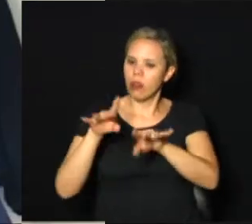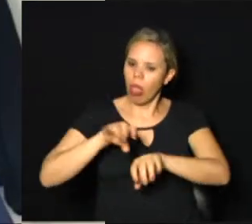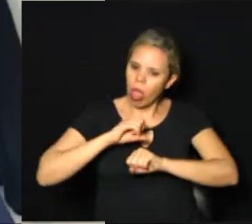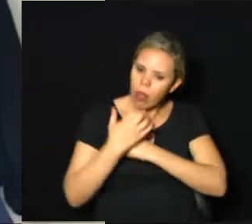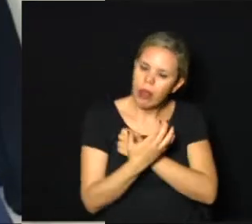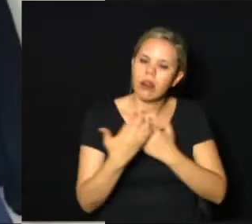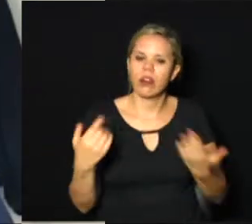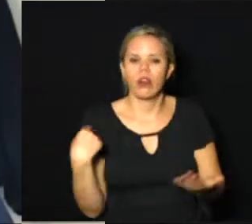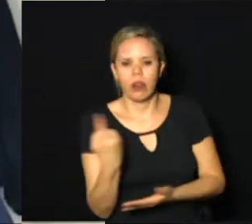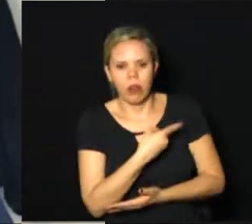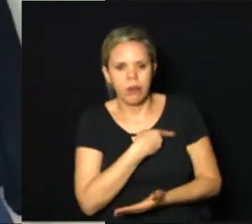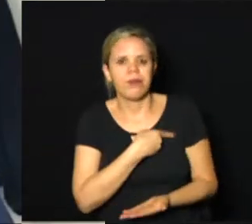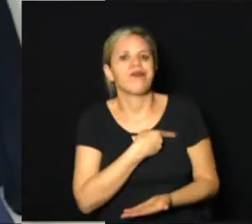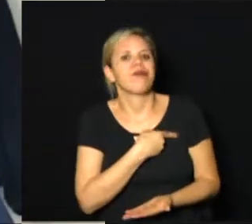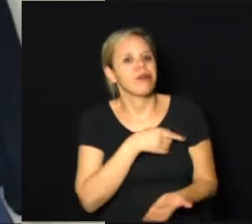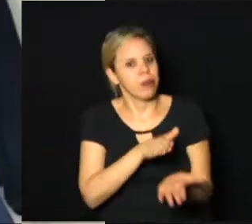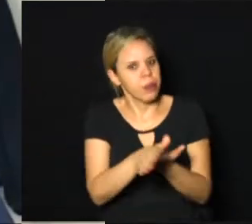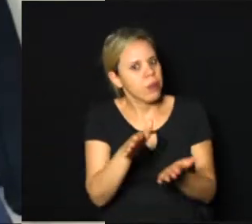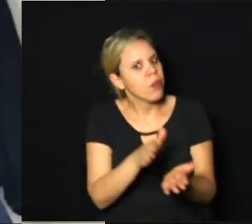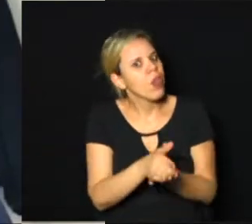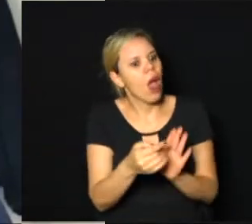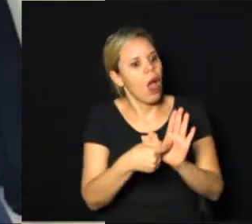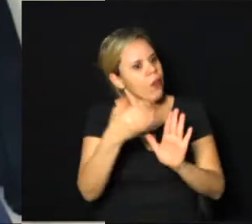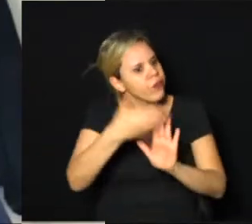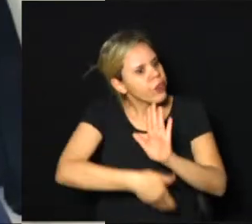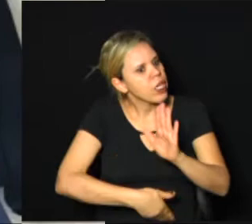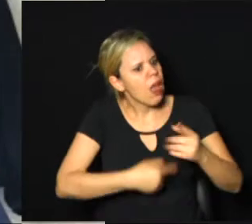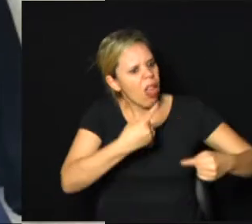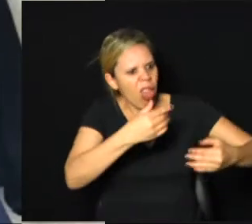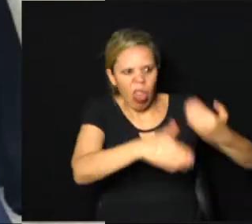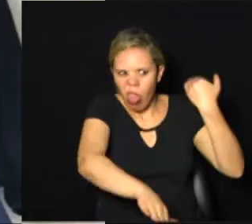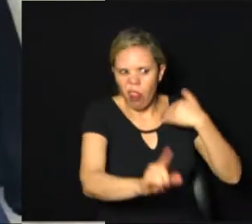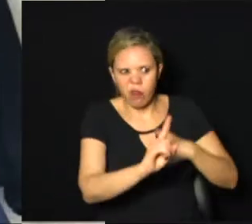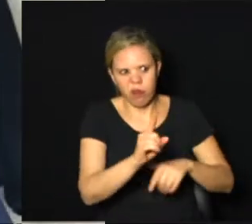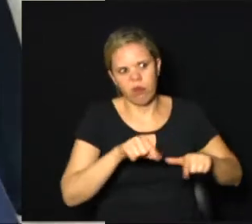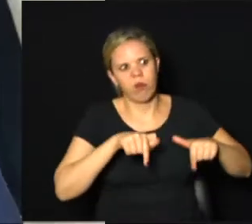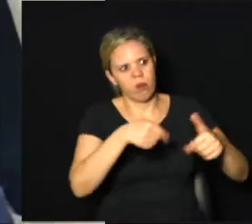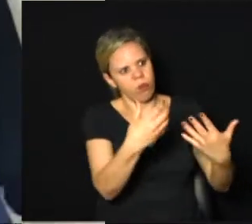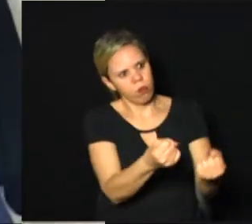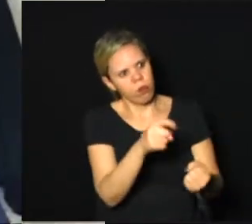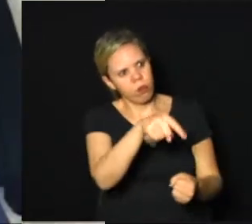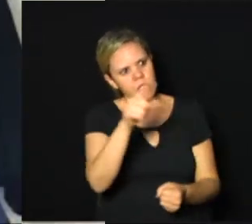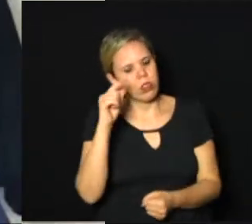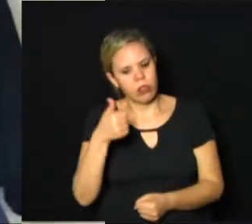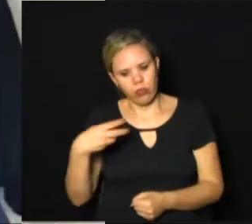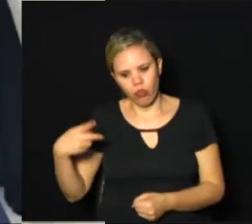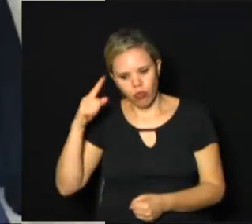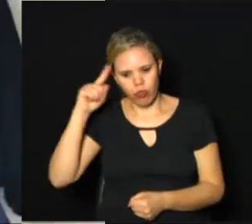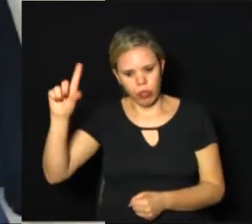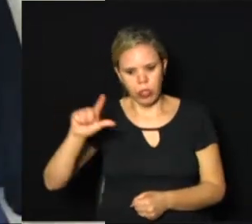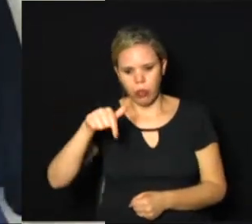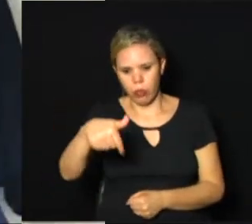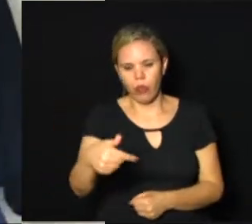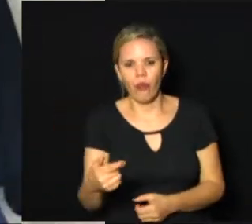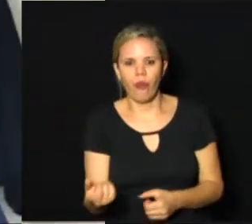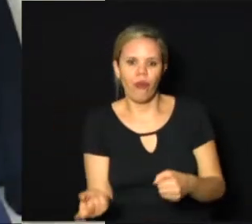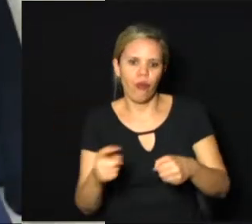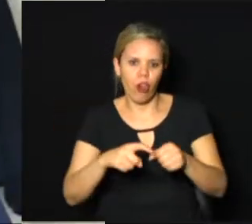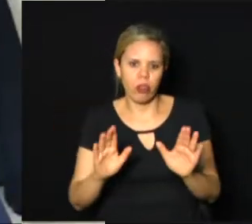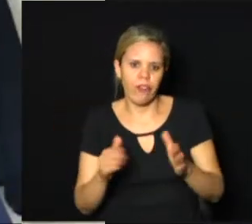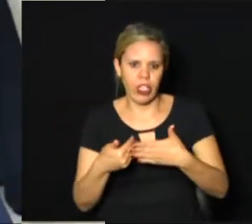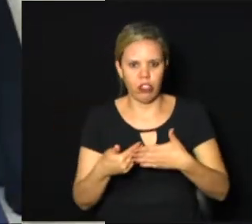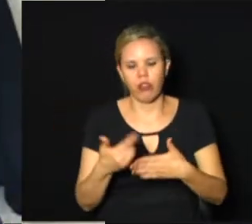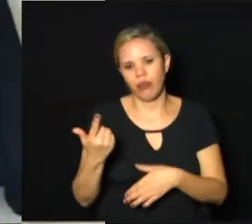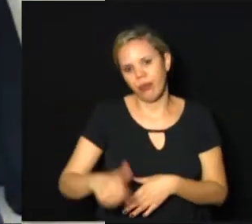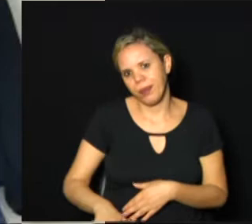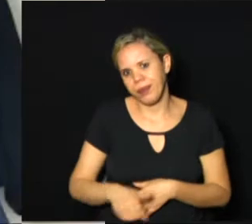nós emitimos claramente um protesto, uma discordância dessa medida, e 14 dias depois a Prefeitura acabou tendo que recuar e